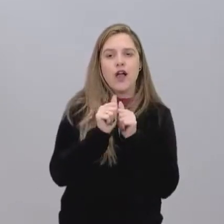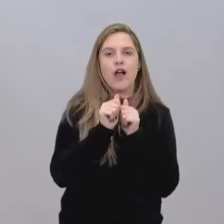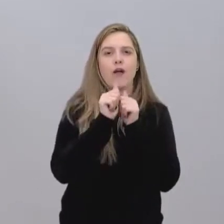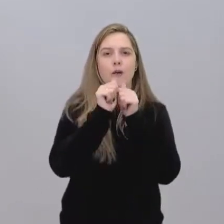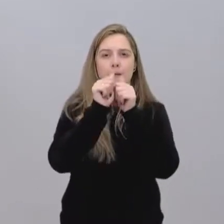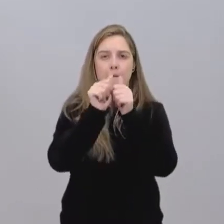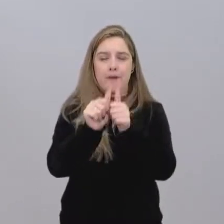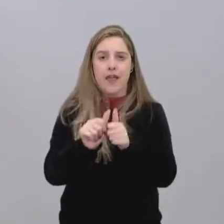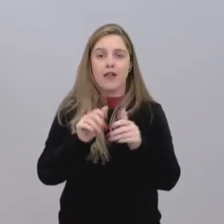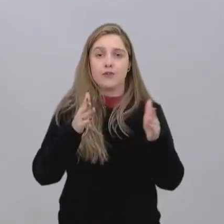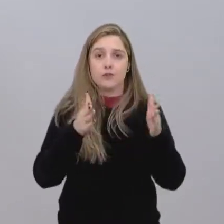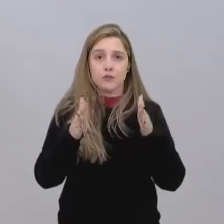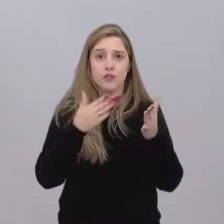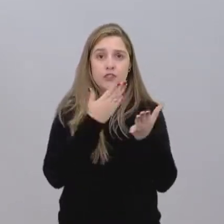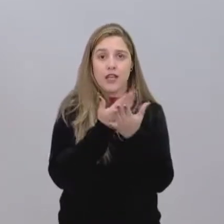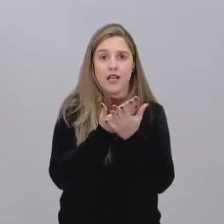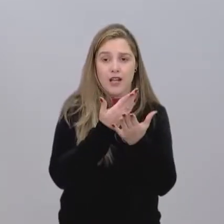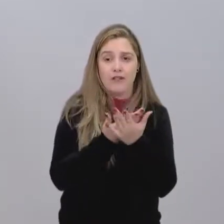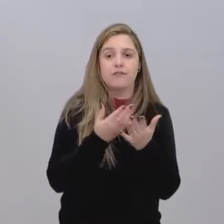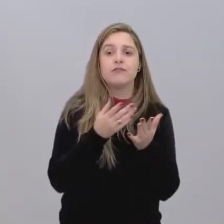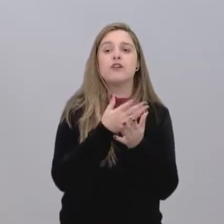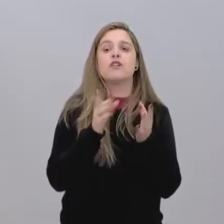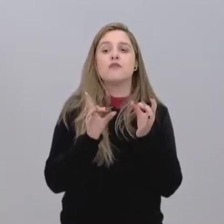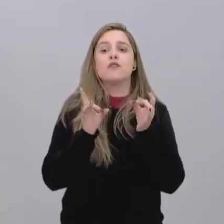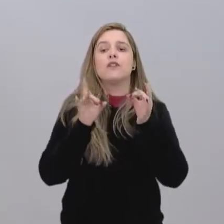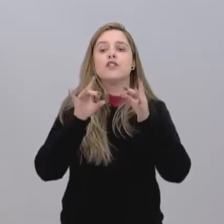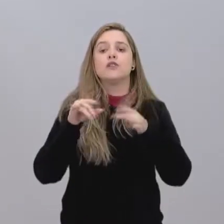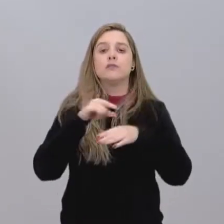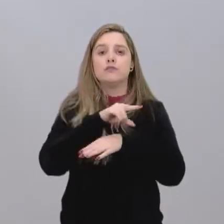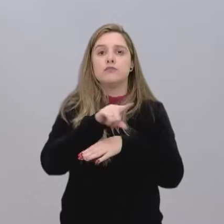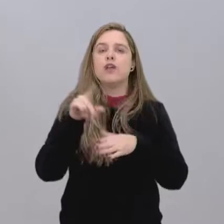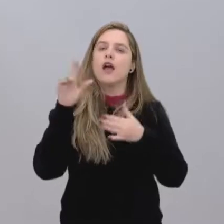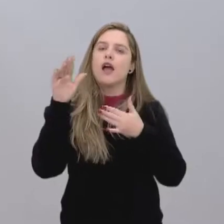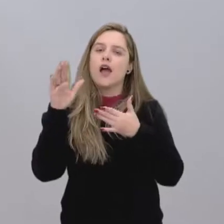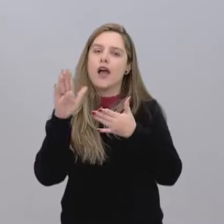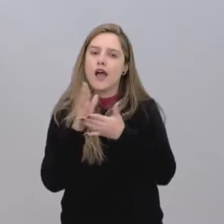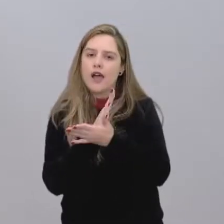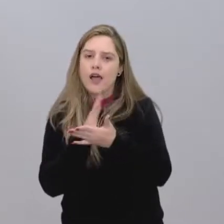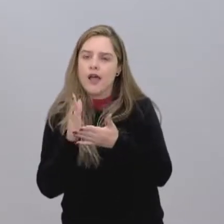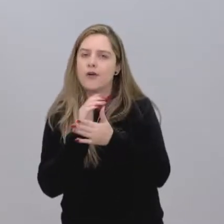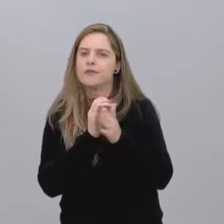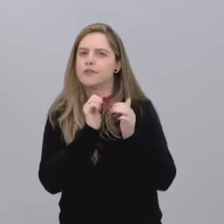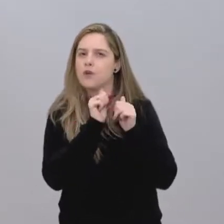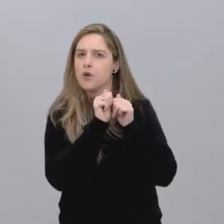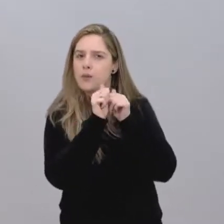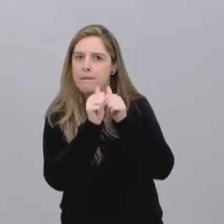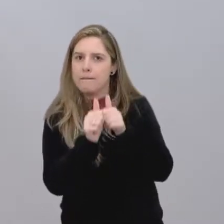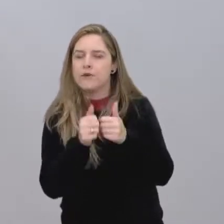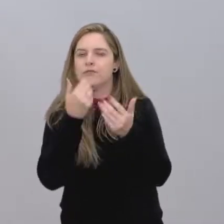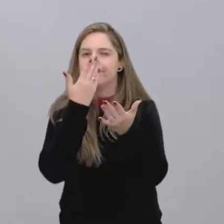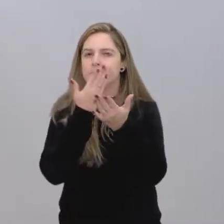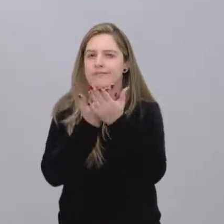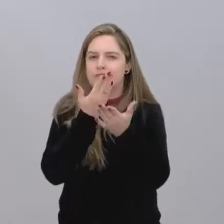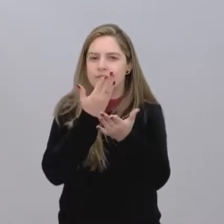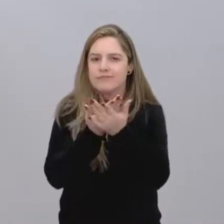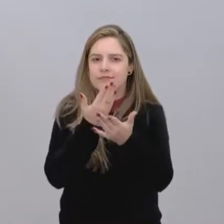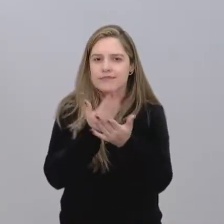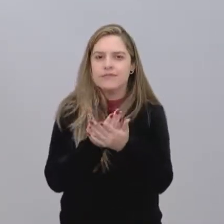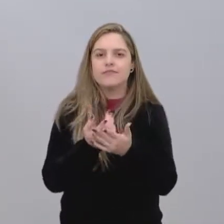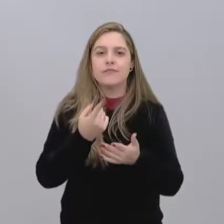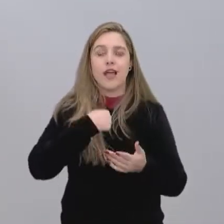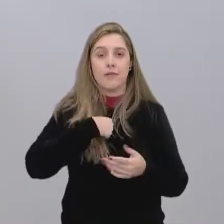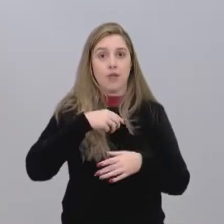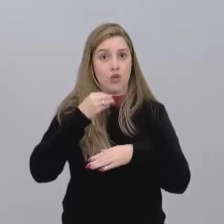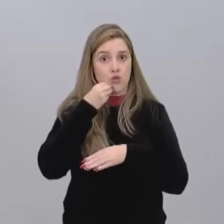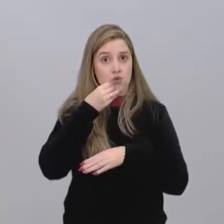a nossa aula, vou deixar aqui para vocês, alunos que estão nos acompanhando, estudantes, a minha